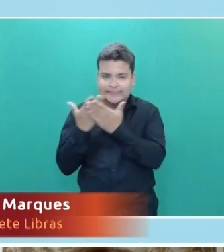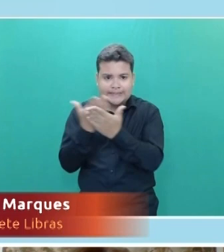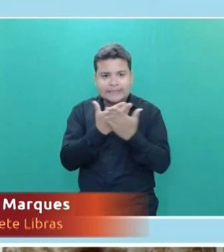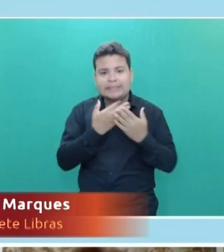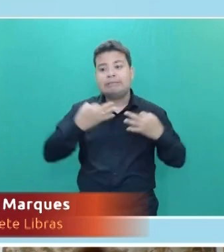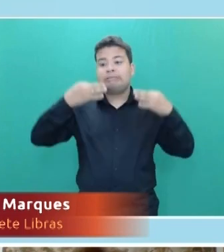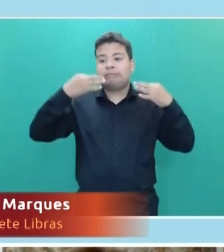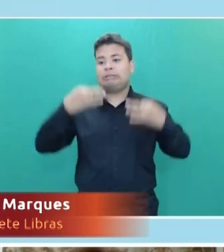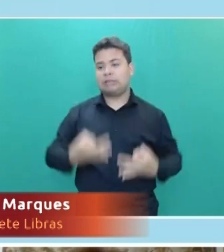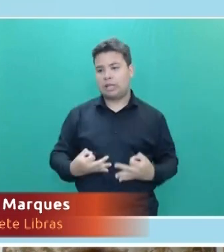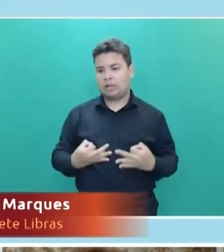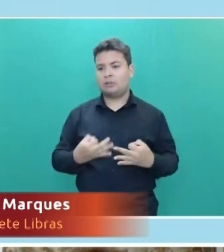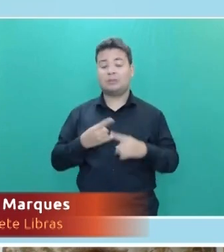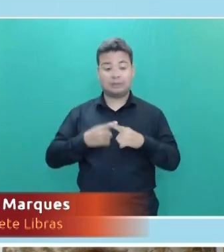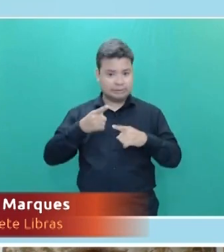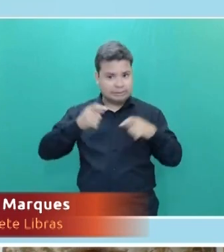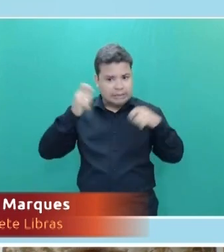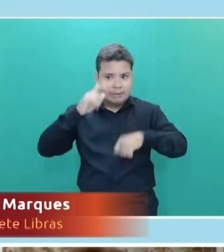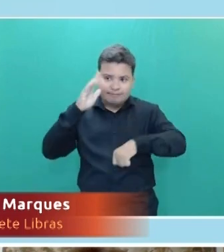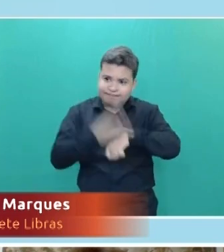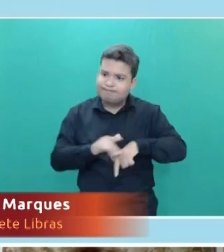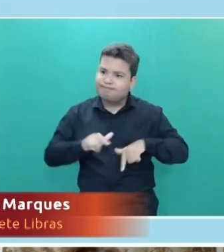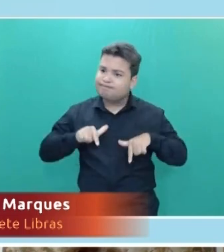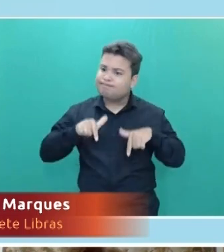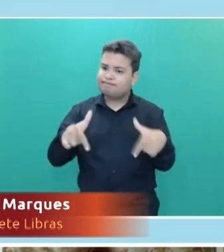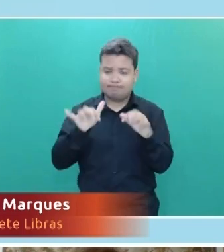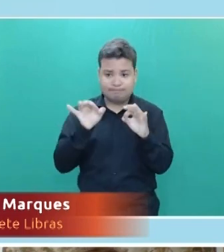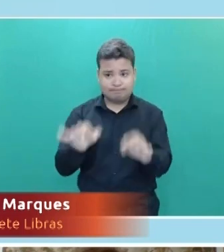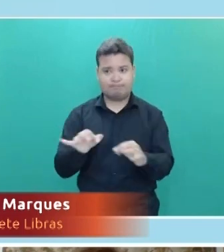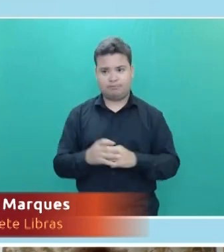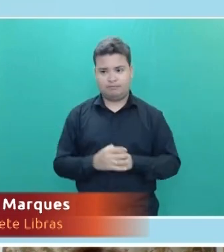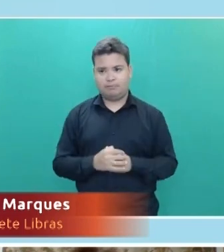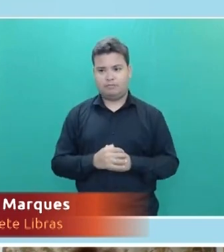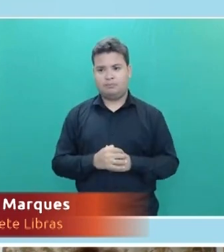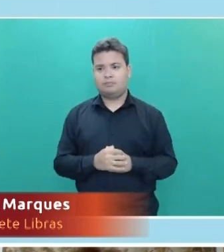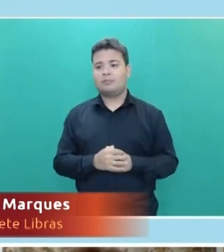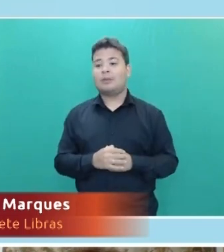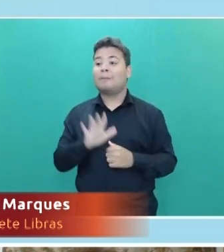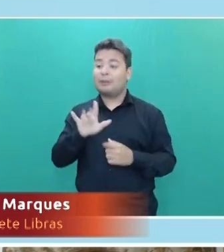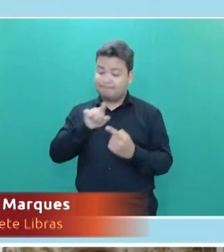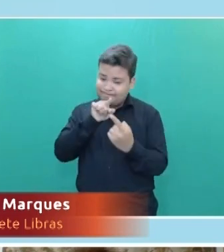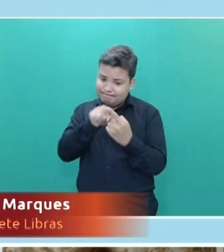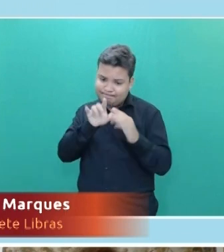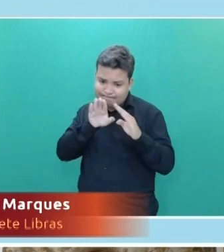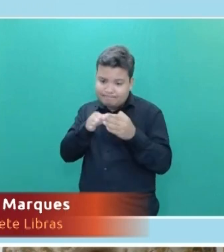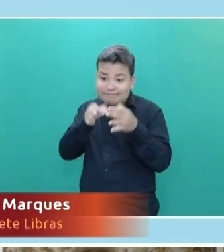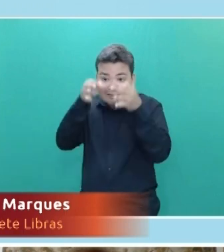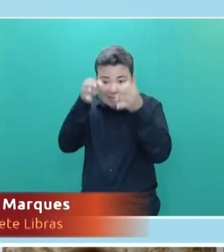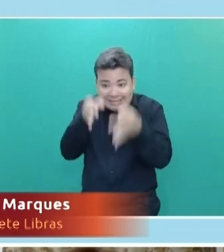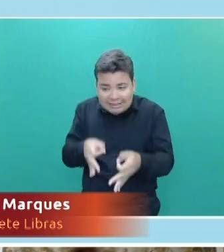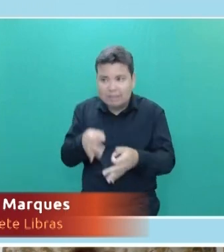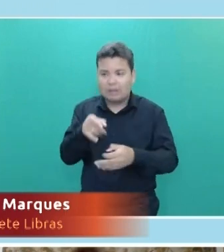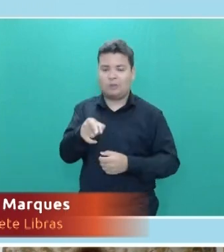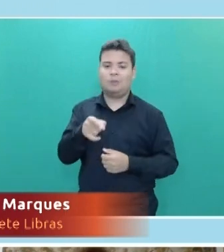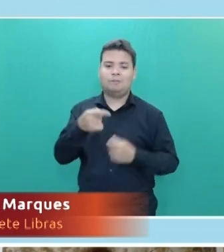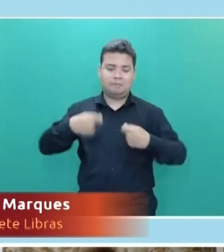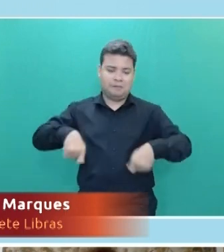efetivas e efetivas assim de uma forma pontual para essa finalidade,